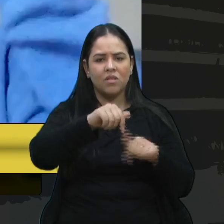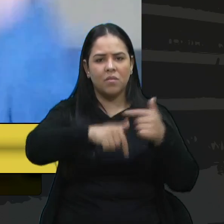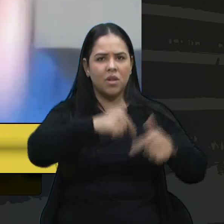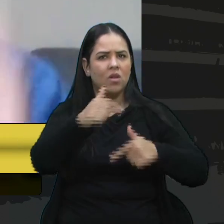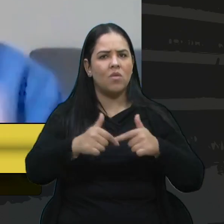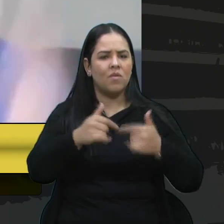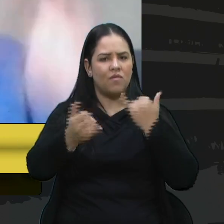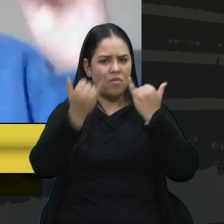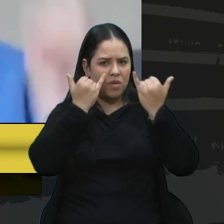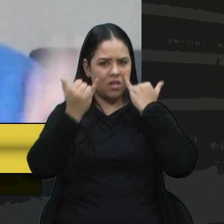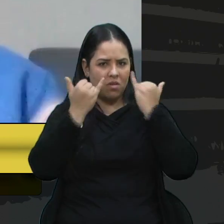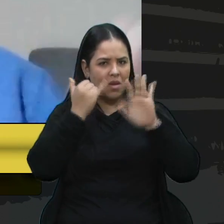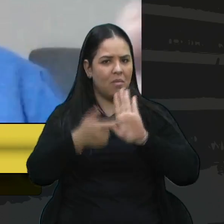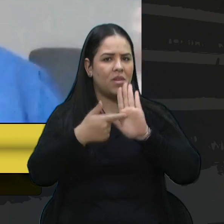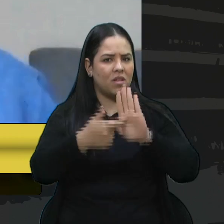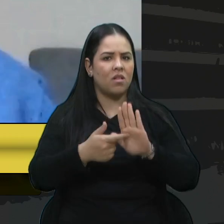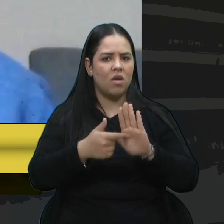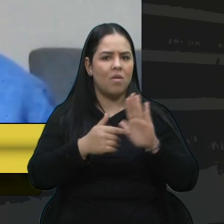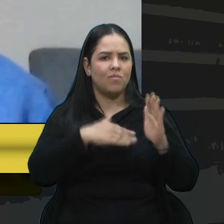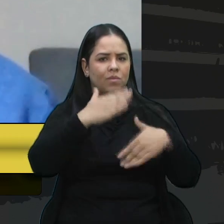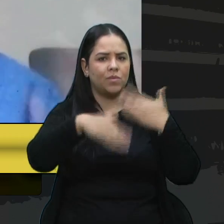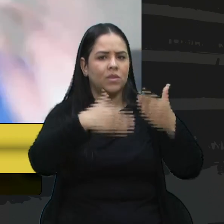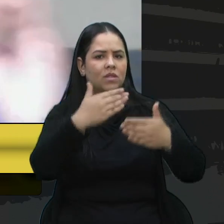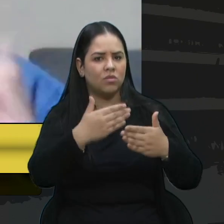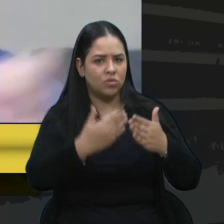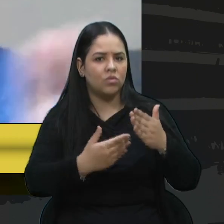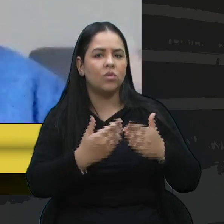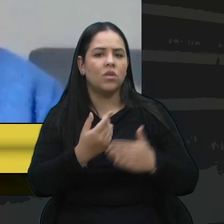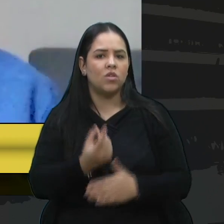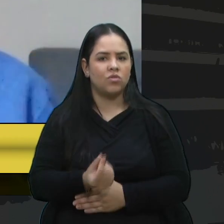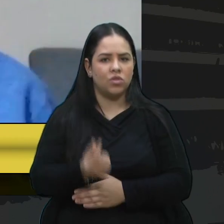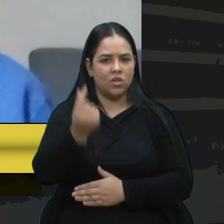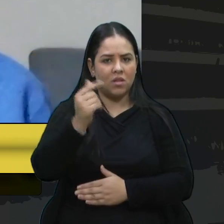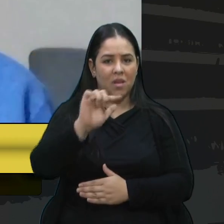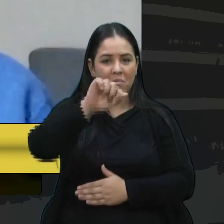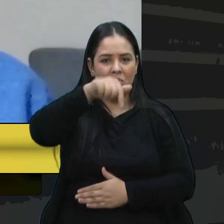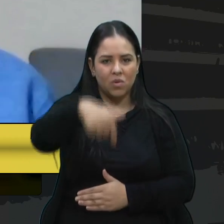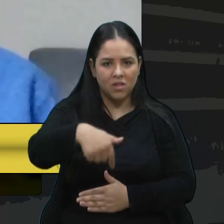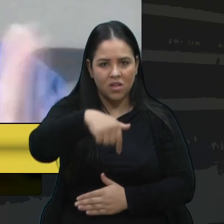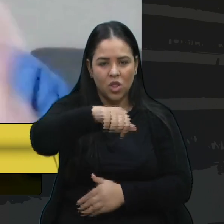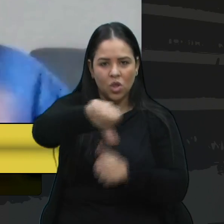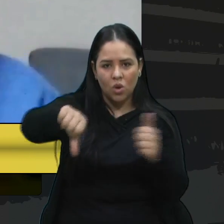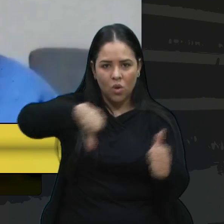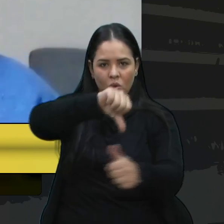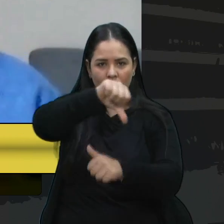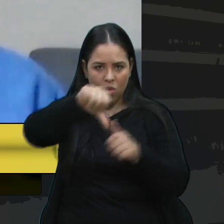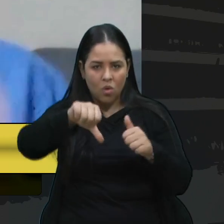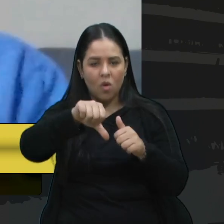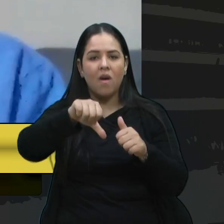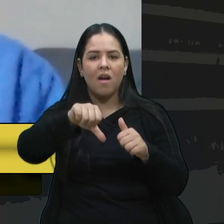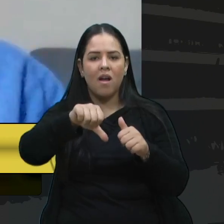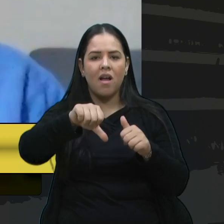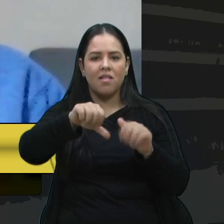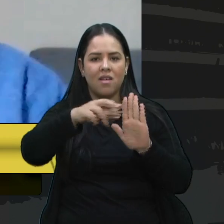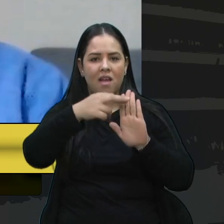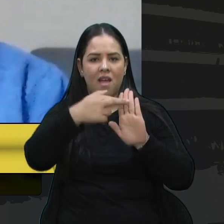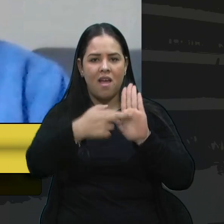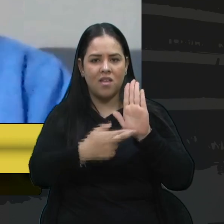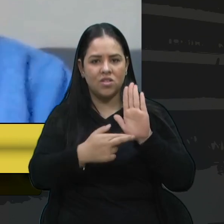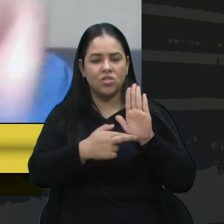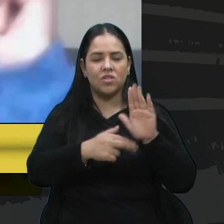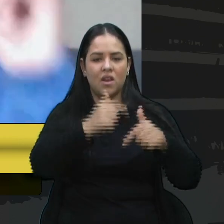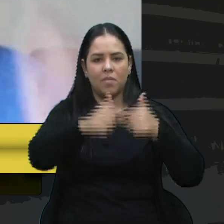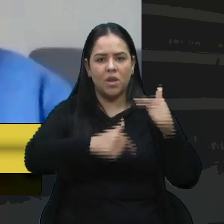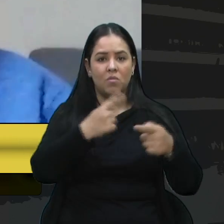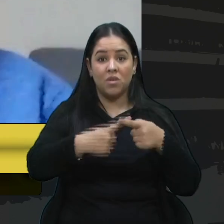uma real crescente na nossa economia pós-reforma trabalhista. Porque o que eu vi foi retirada de direitos. O